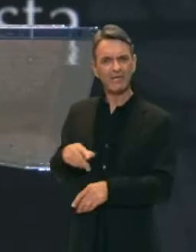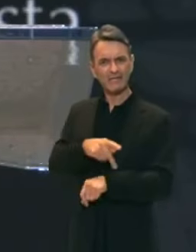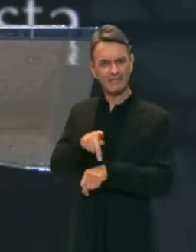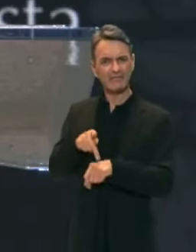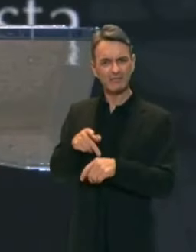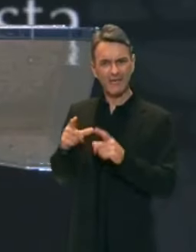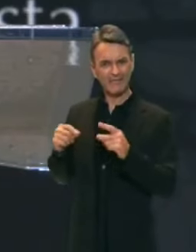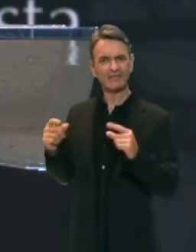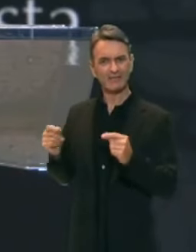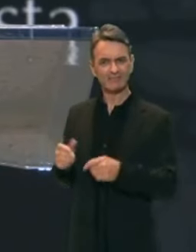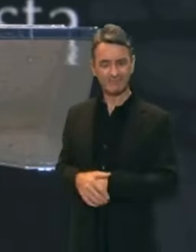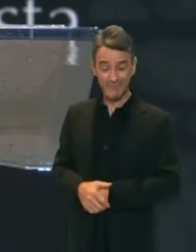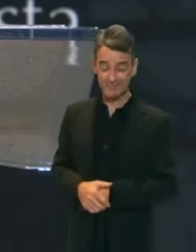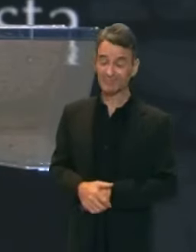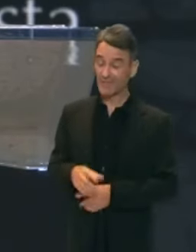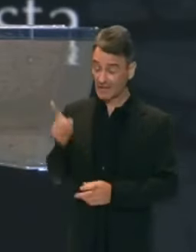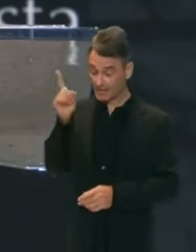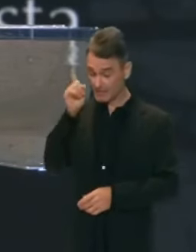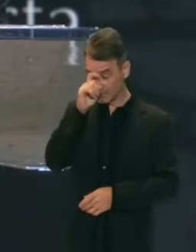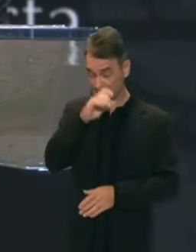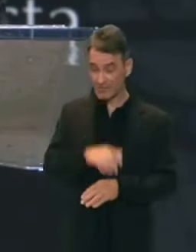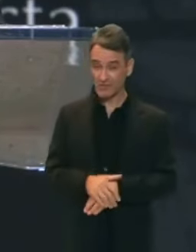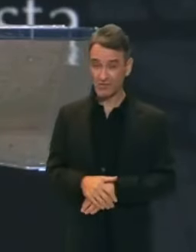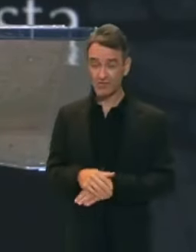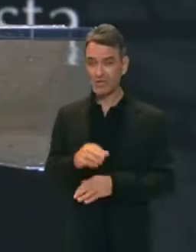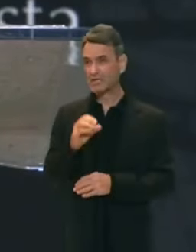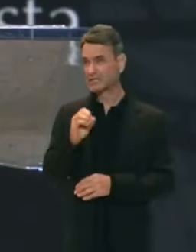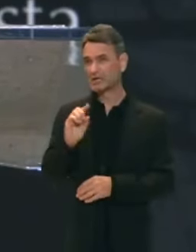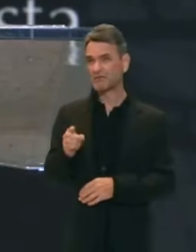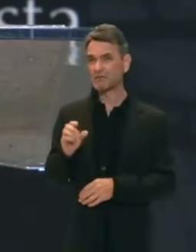Japão. O Japão é somente